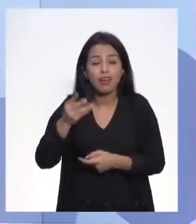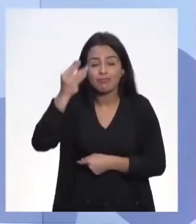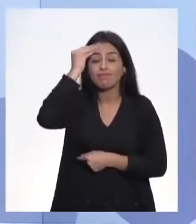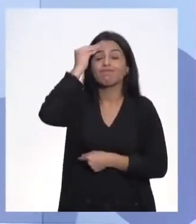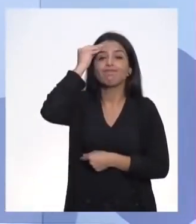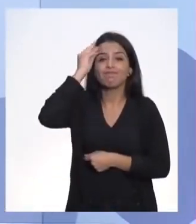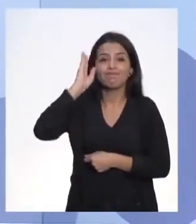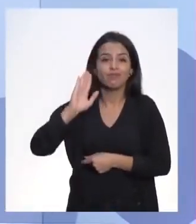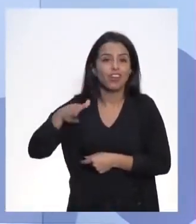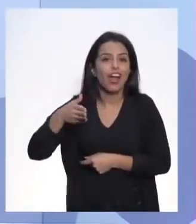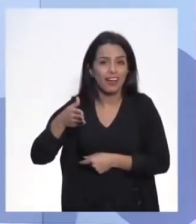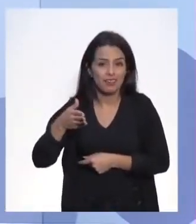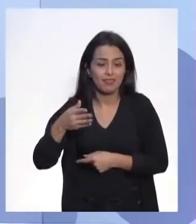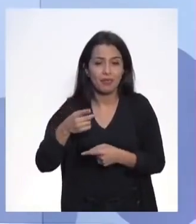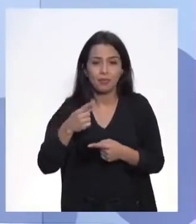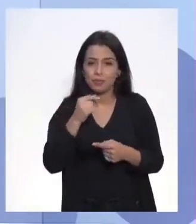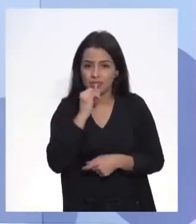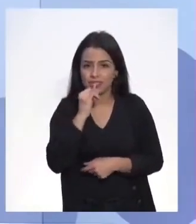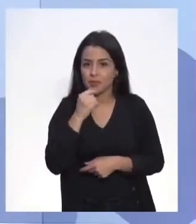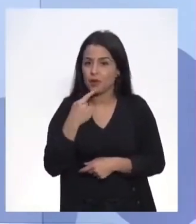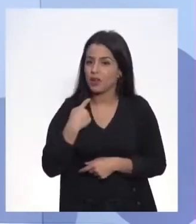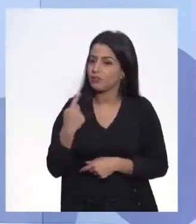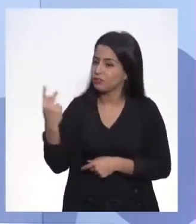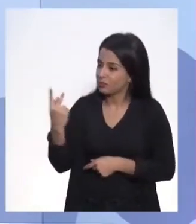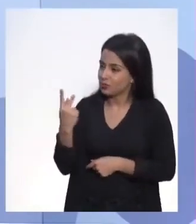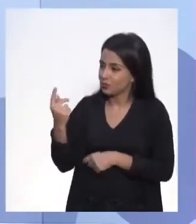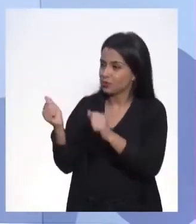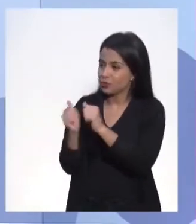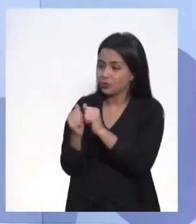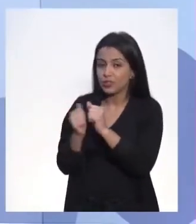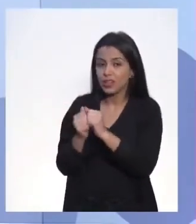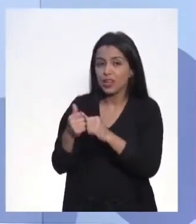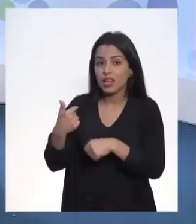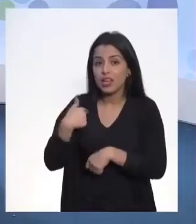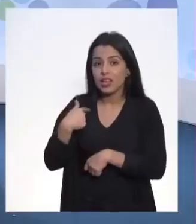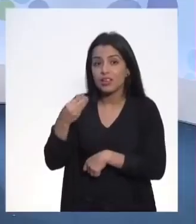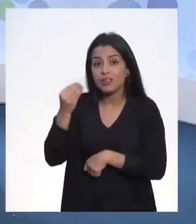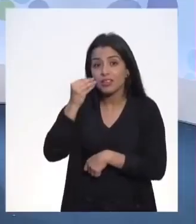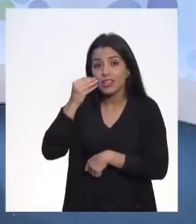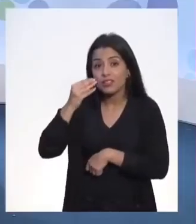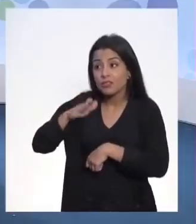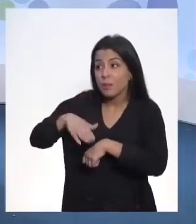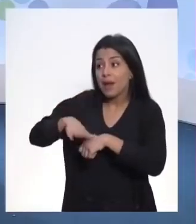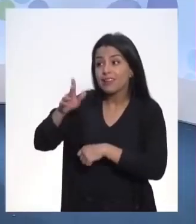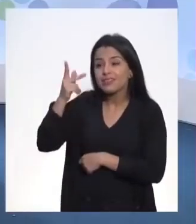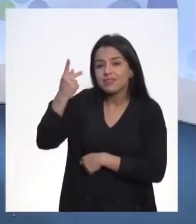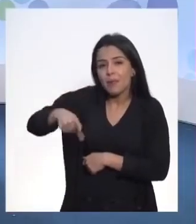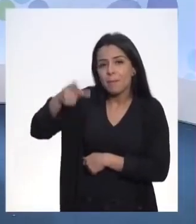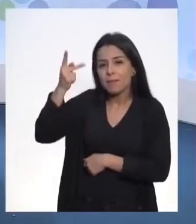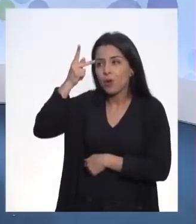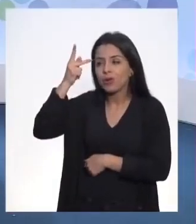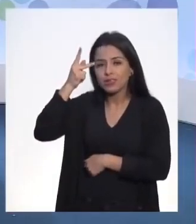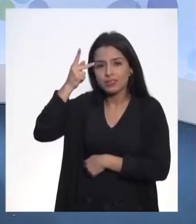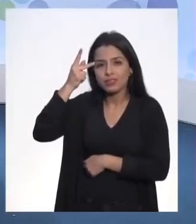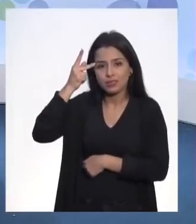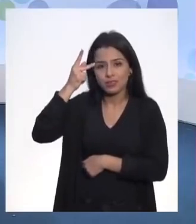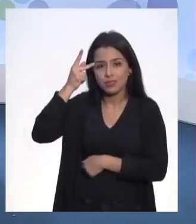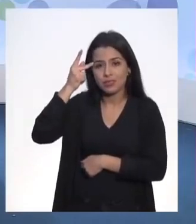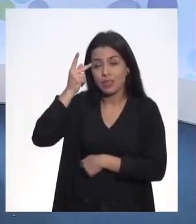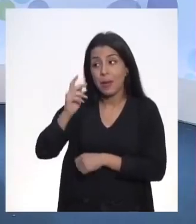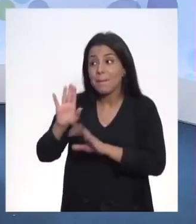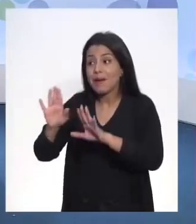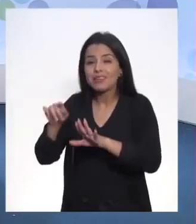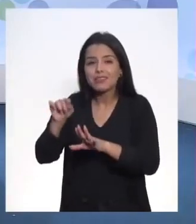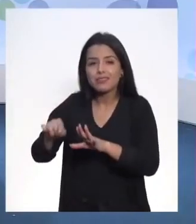em mim aqui. Por exemplo, quando eu estou junto com você, eu ainda tento puxar mais para o lado paulista de falar, mesmo que algumas vezes percebe. Mas